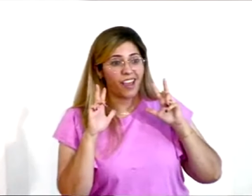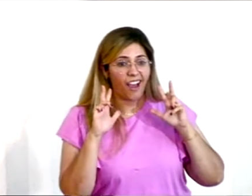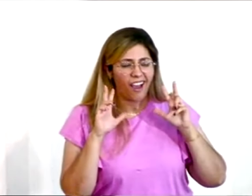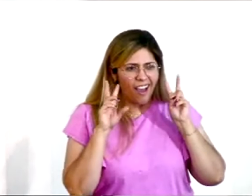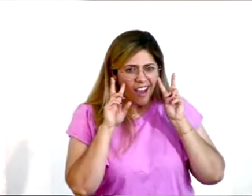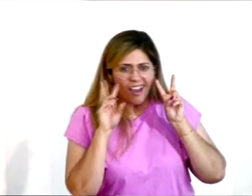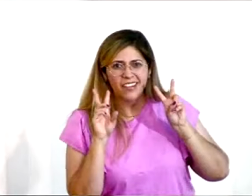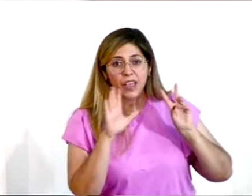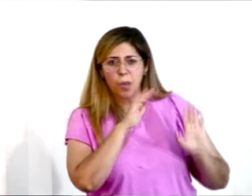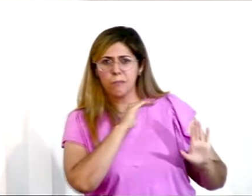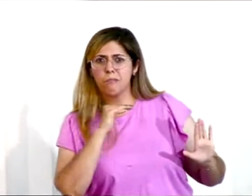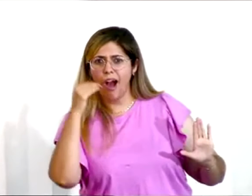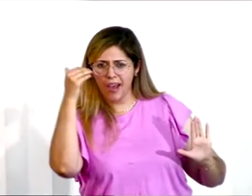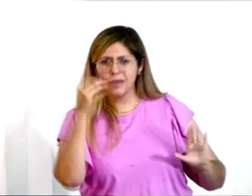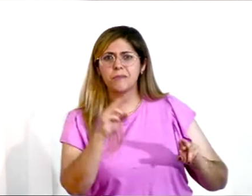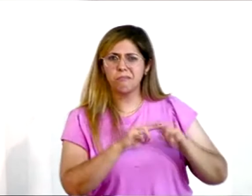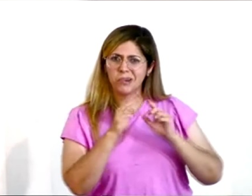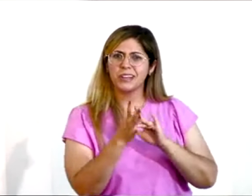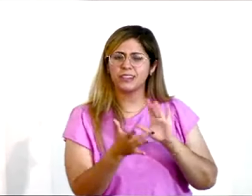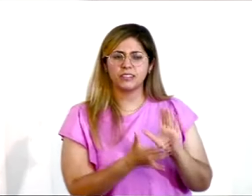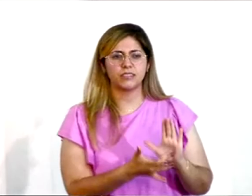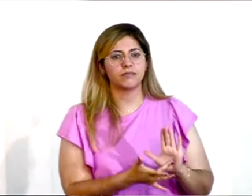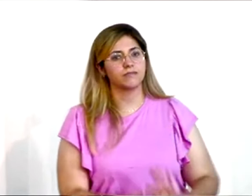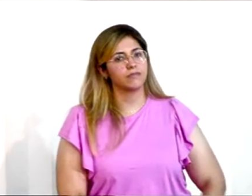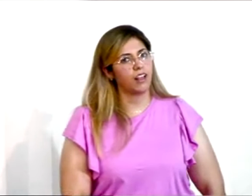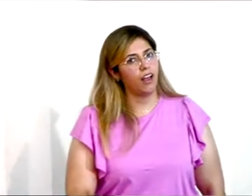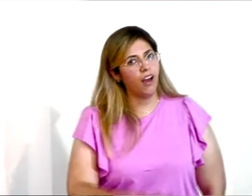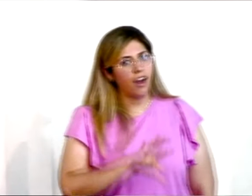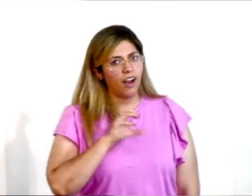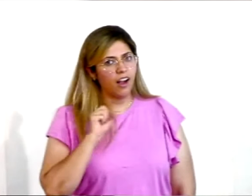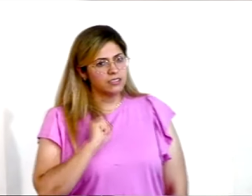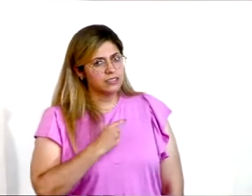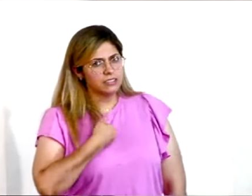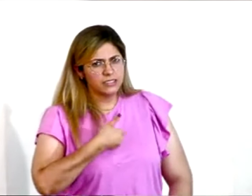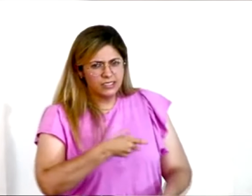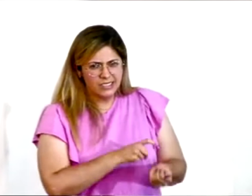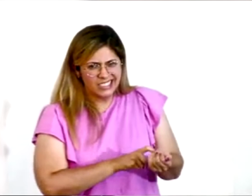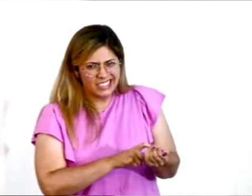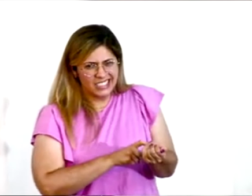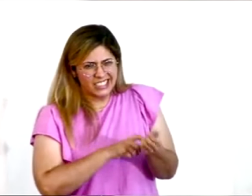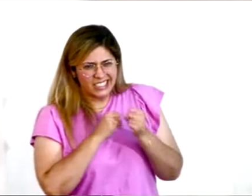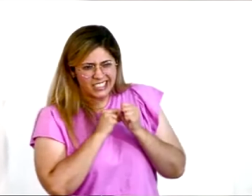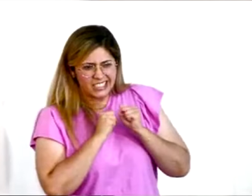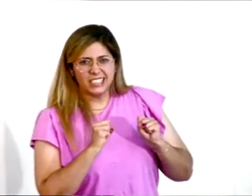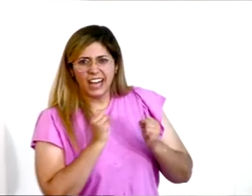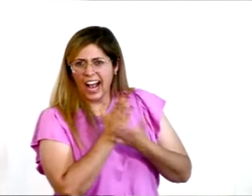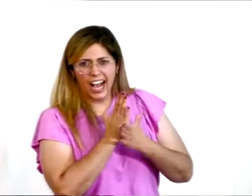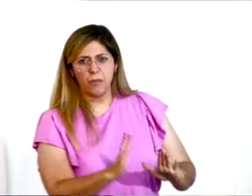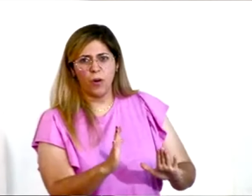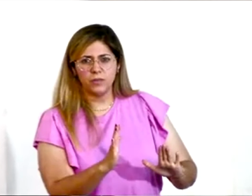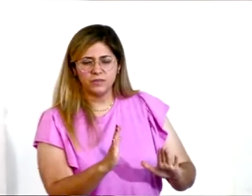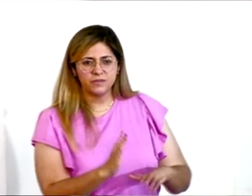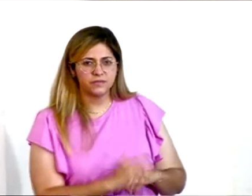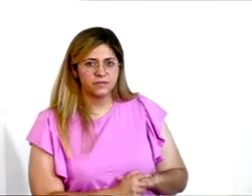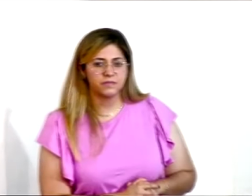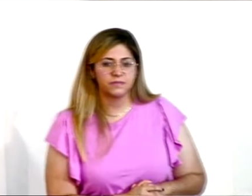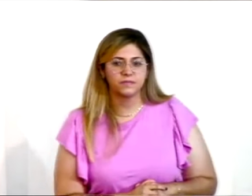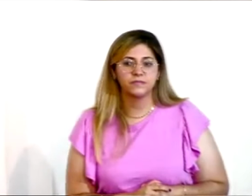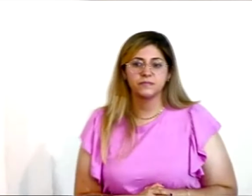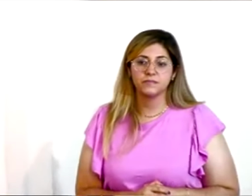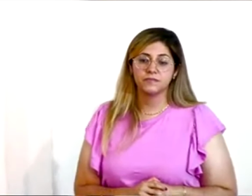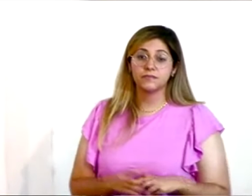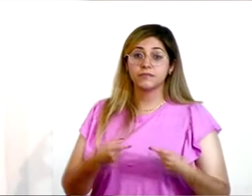morrer por causa de Jesus. Aí Saulo não aguenta. Aí é demais para ele. Aí o texto diz